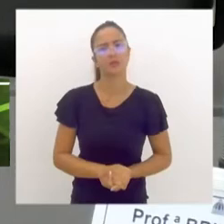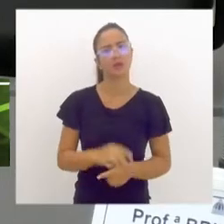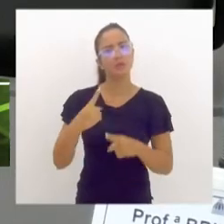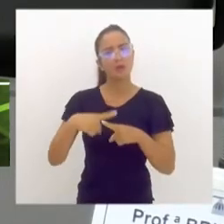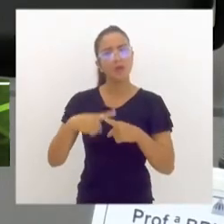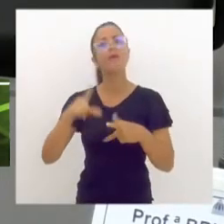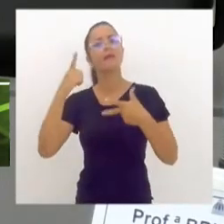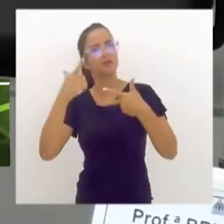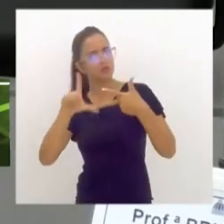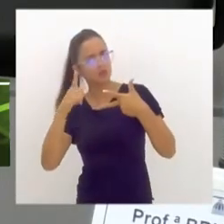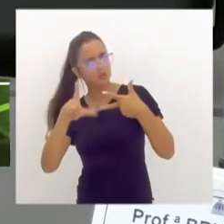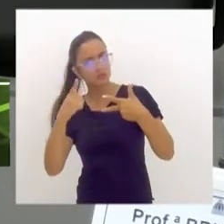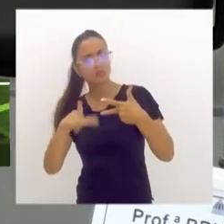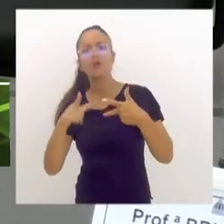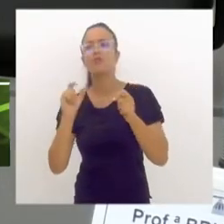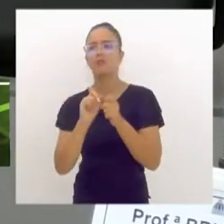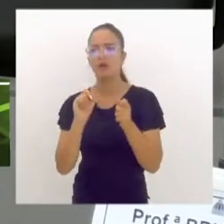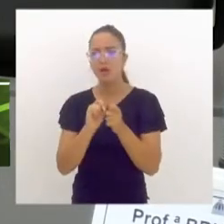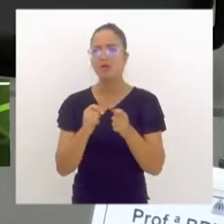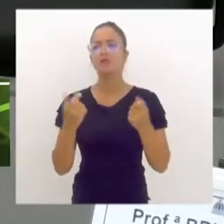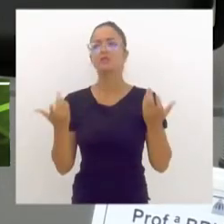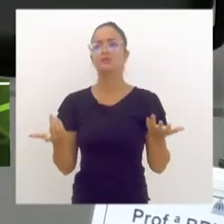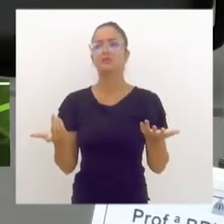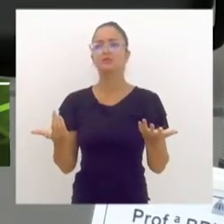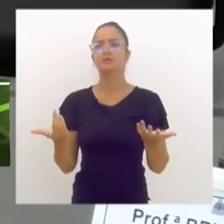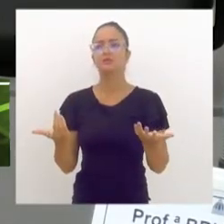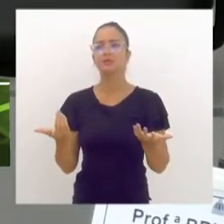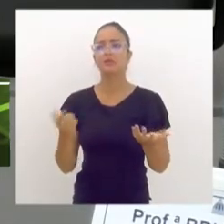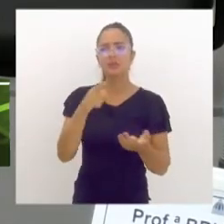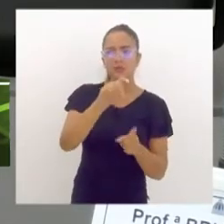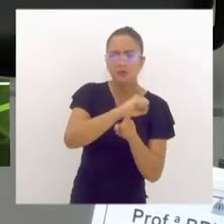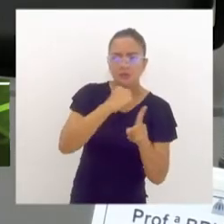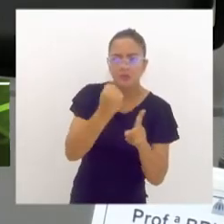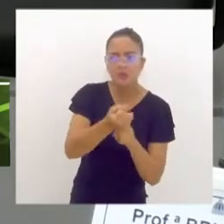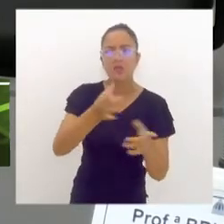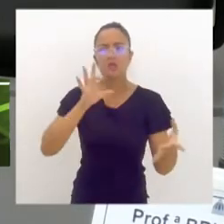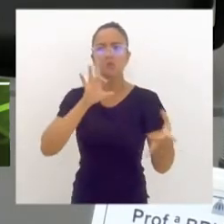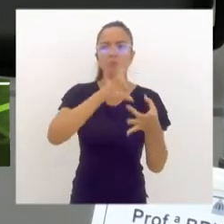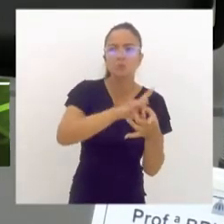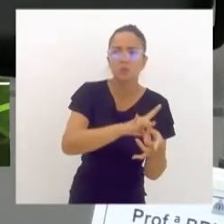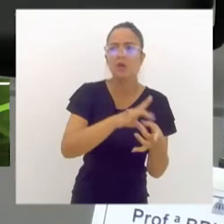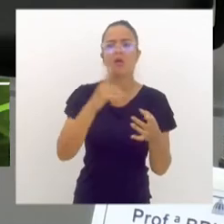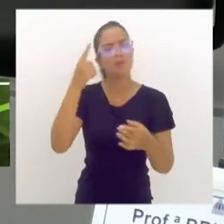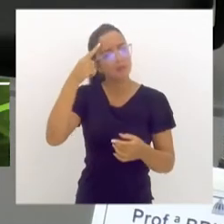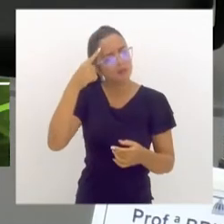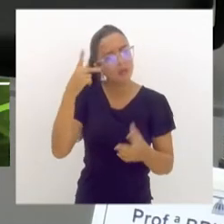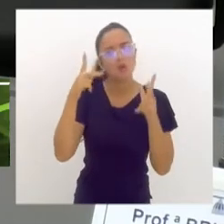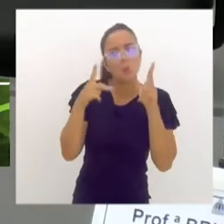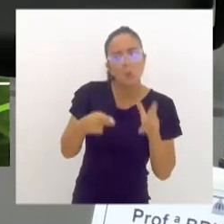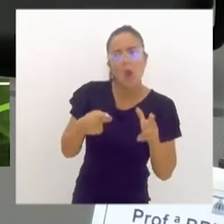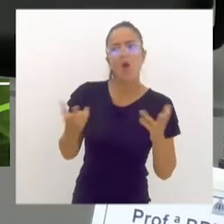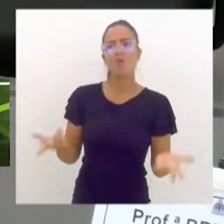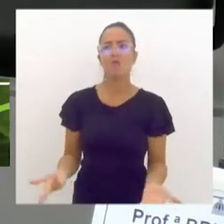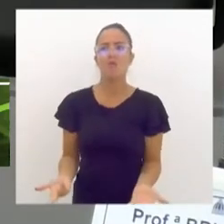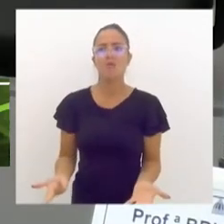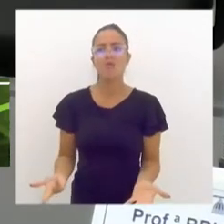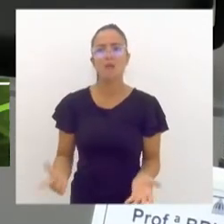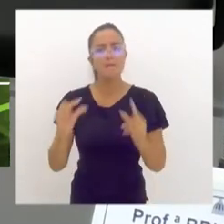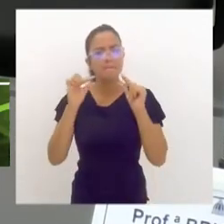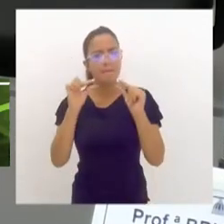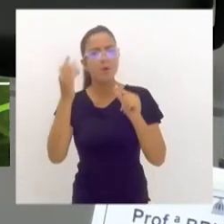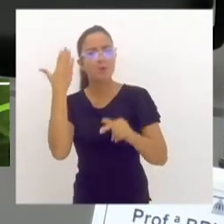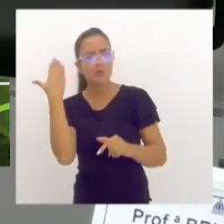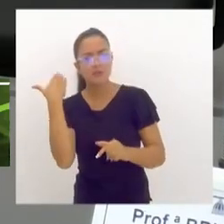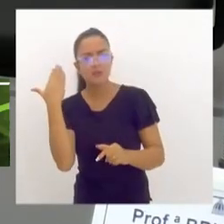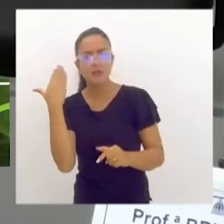do legislador em articulação com a sociedade. Né? É, recentemente, nós fizemos no Conselho Estadual